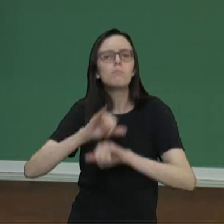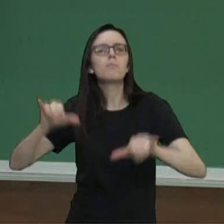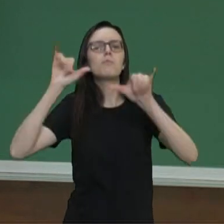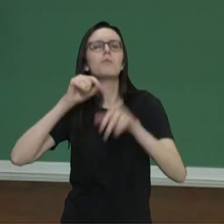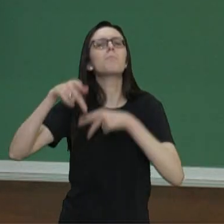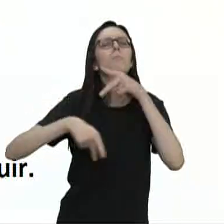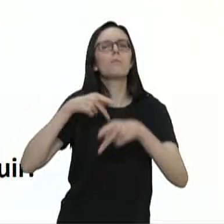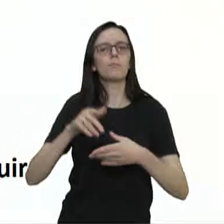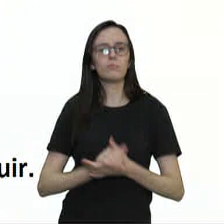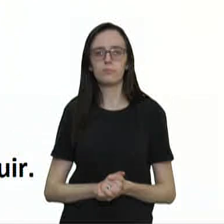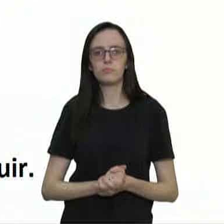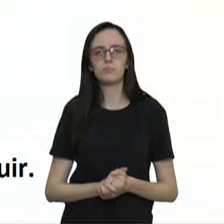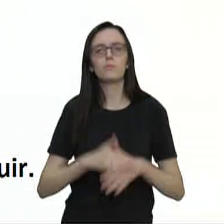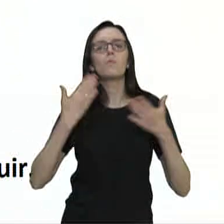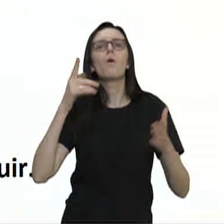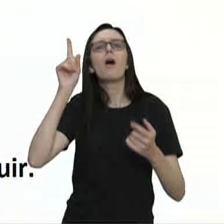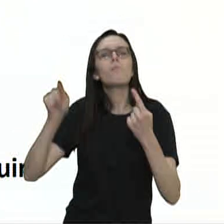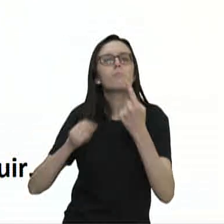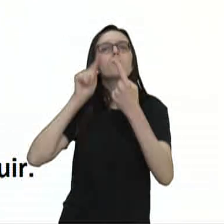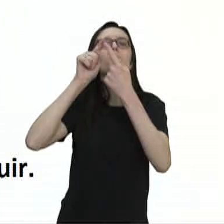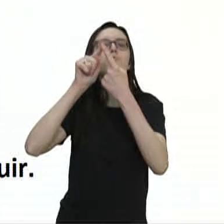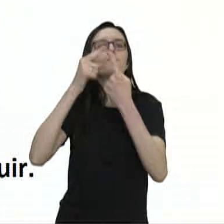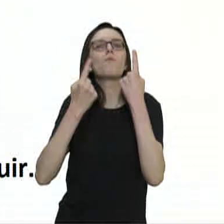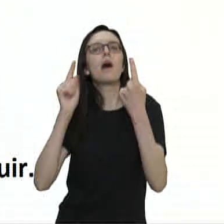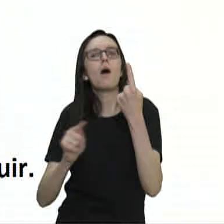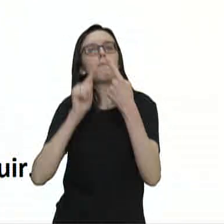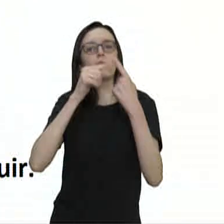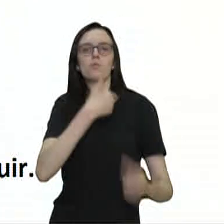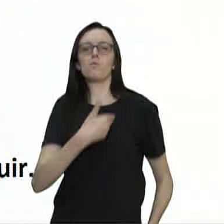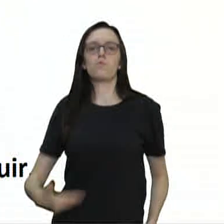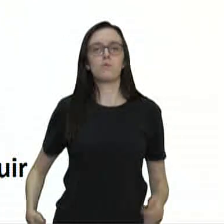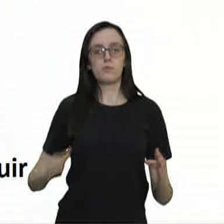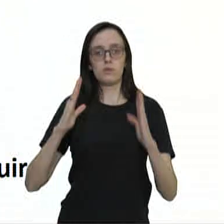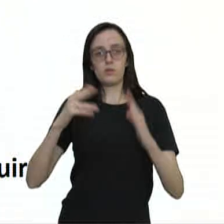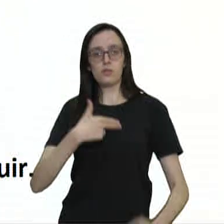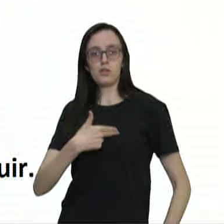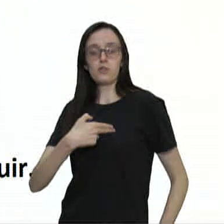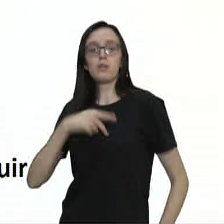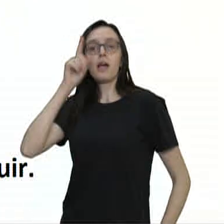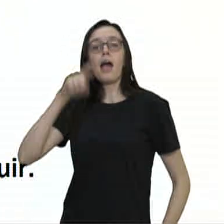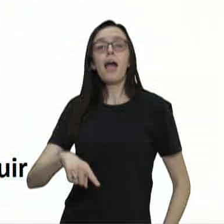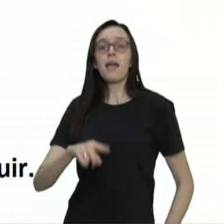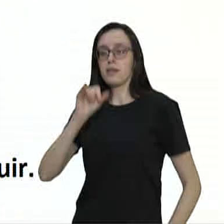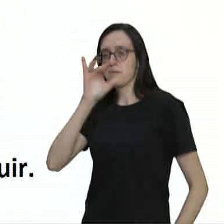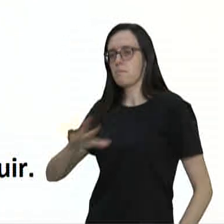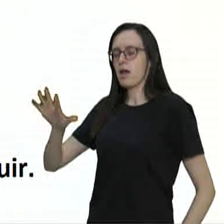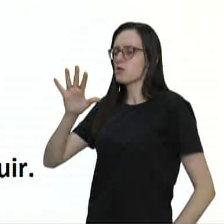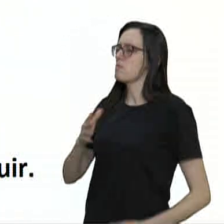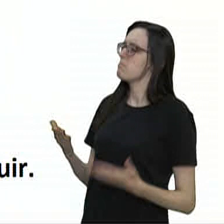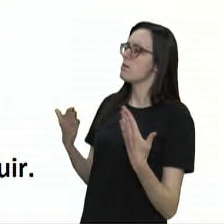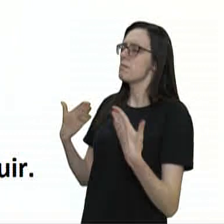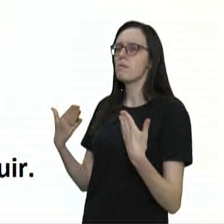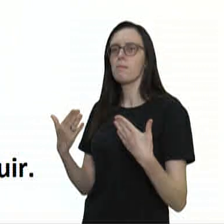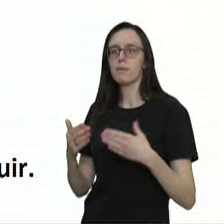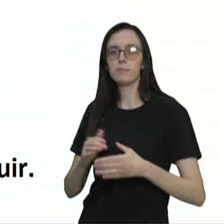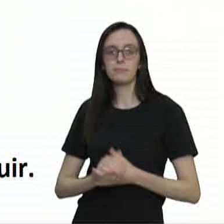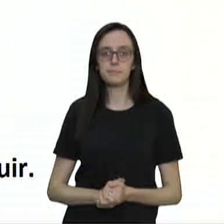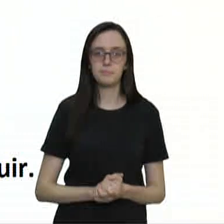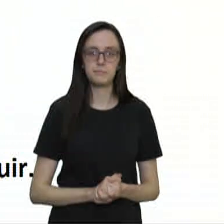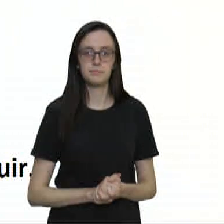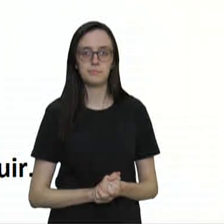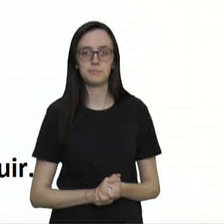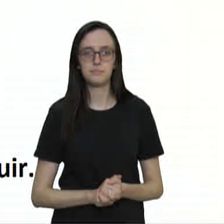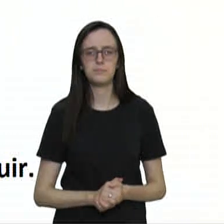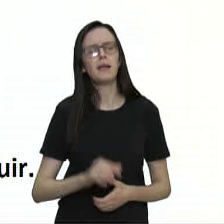para a população? Qual a intenção do governo do Getúlio Vargas ao fazer essa imagem? Então, é